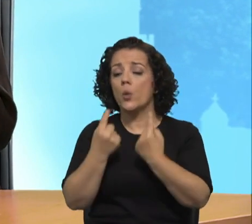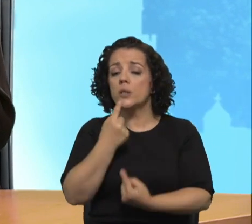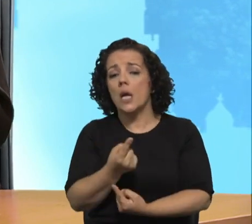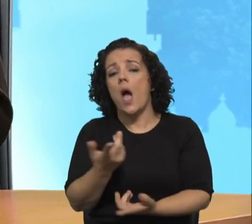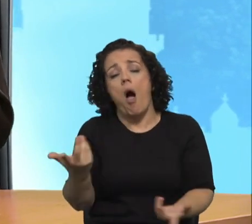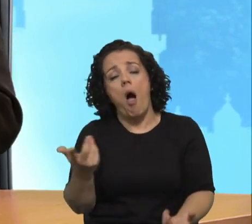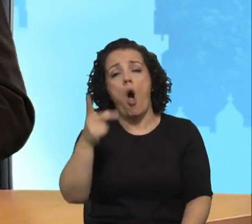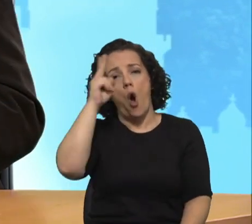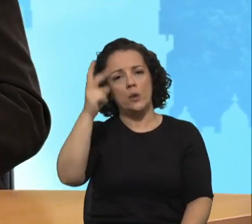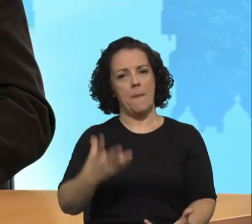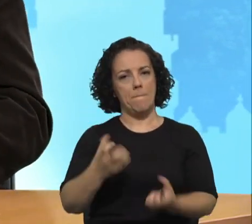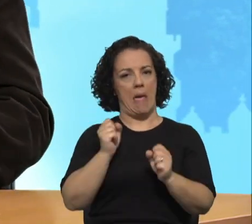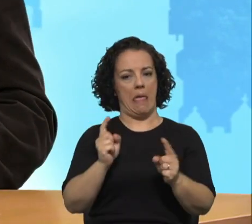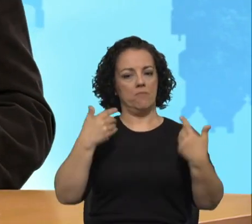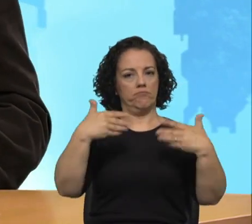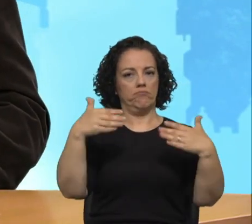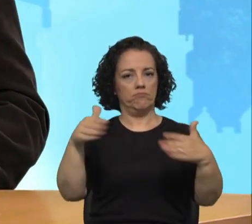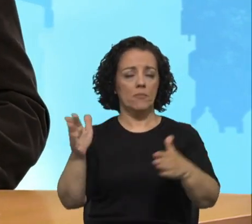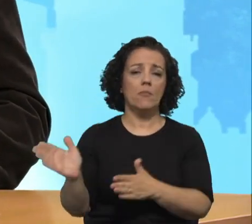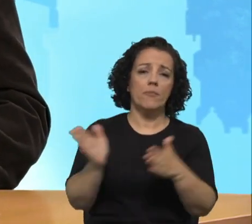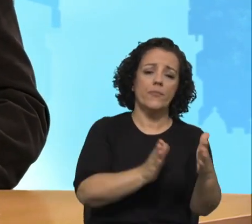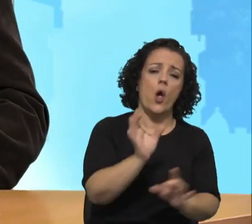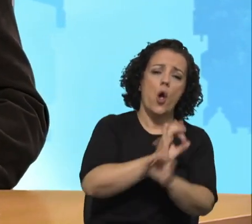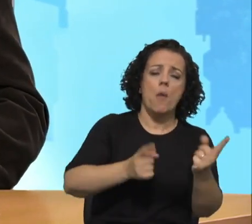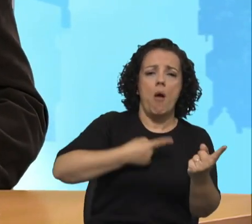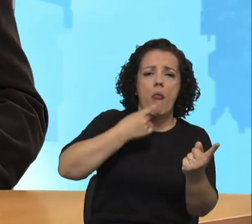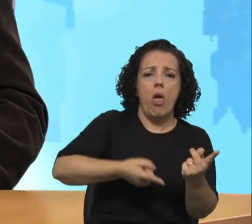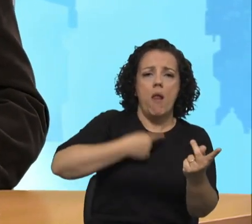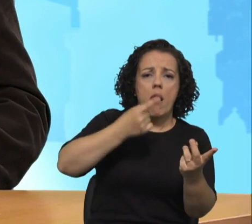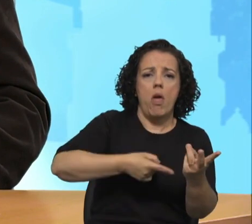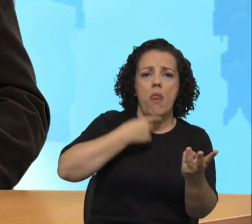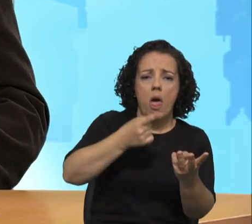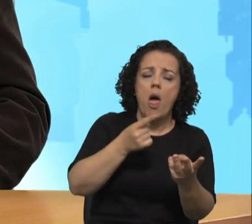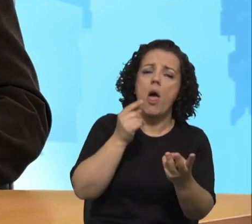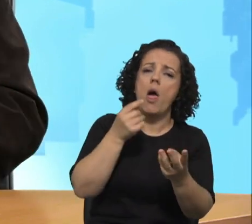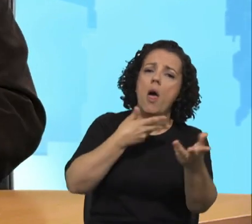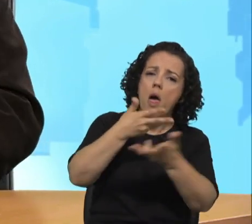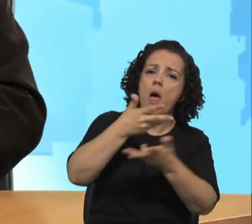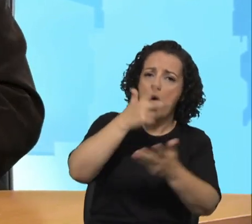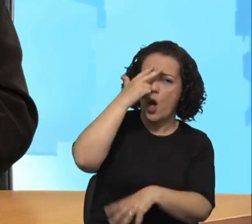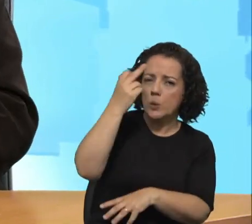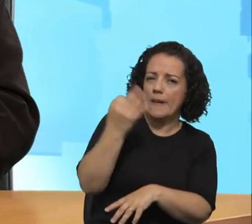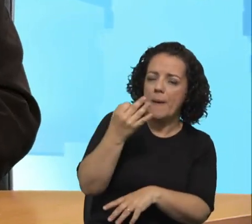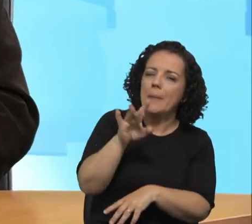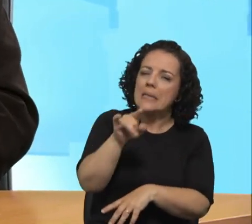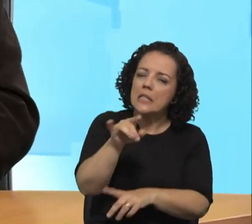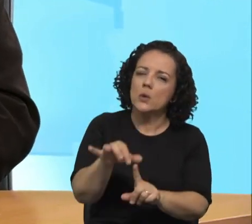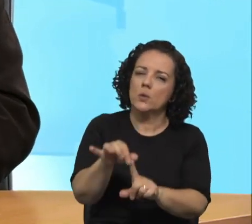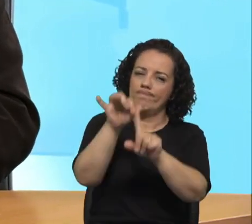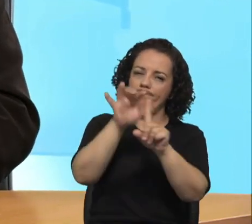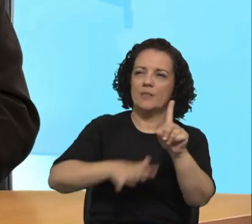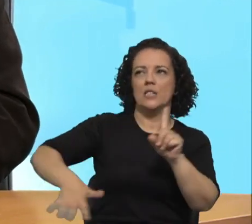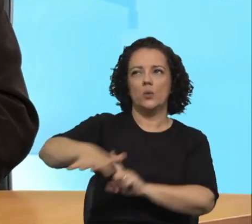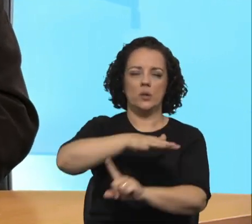o pretende. A Europa vai falando, apesar de tudo, com a Rússia, mas esse é o ponto-chave da Europa no contexto da